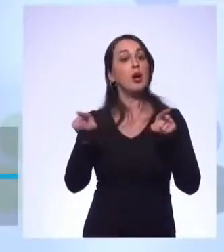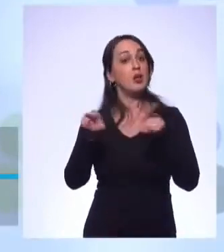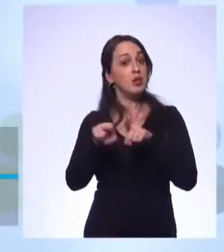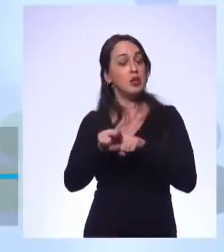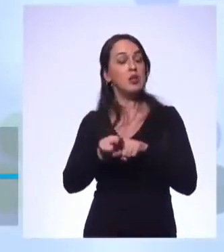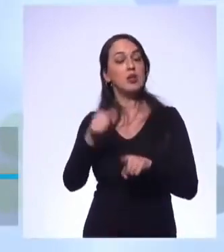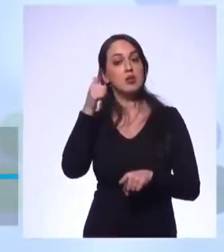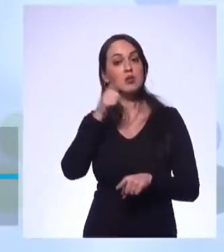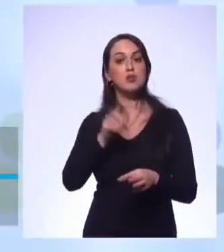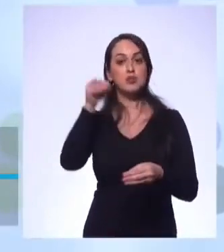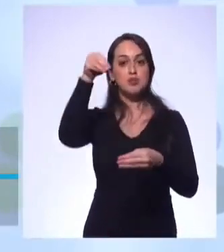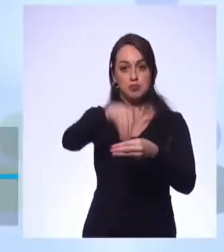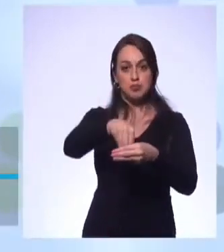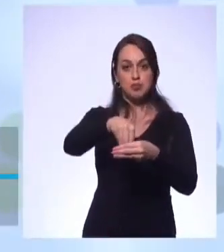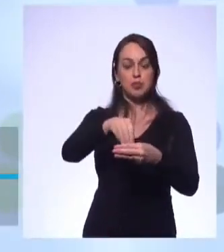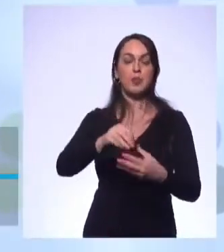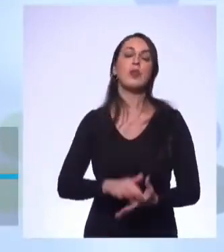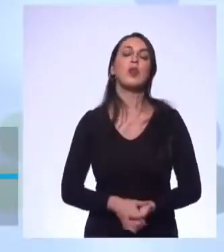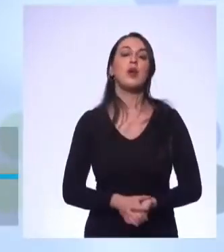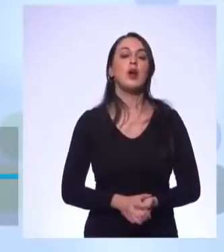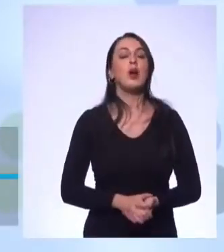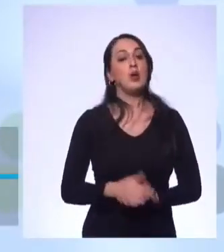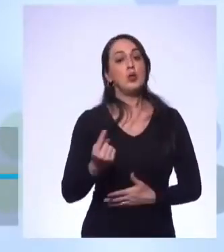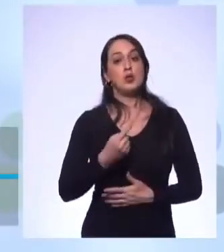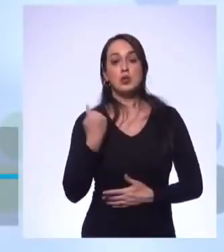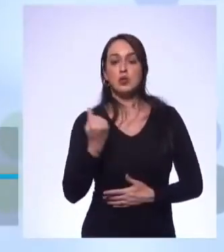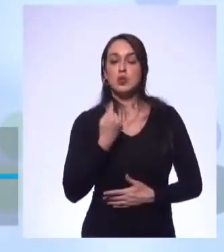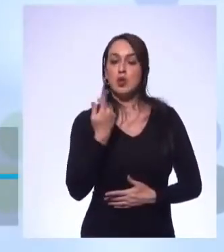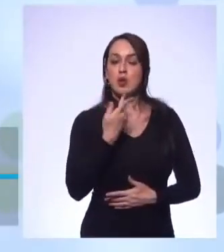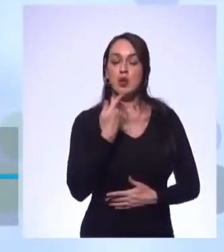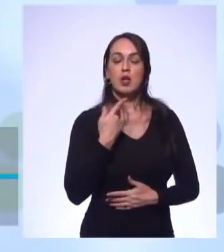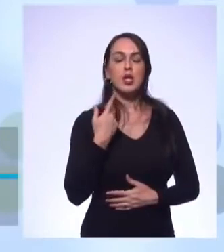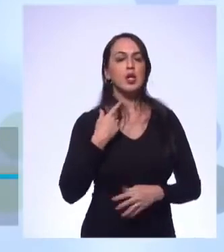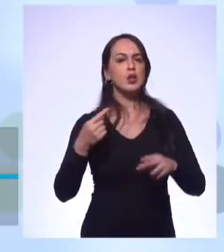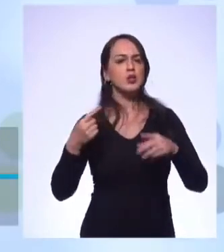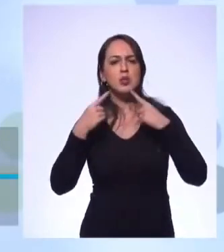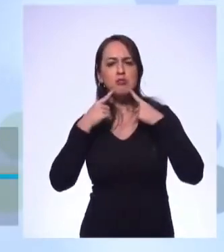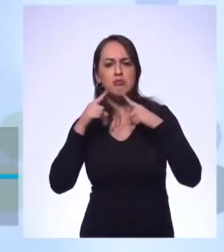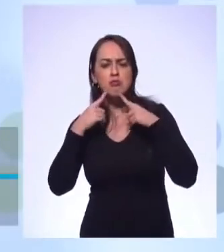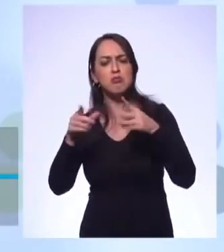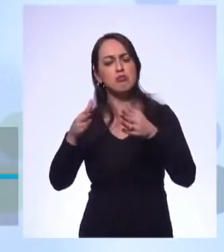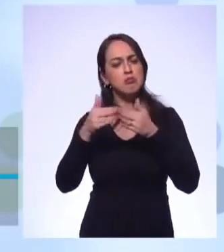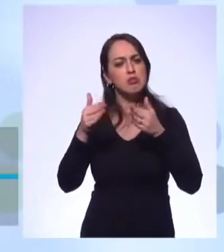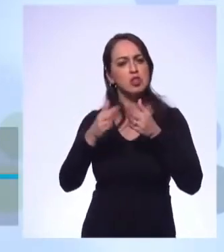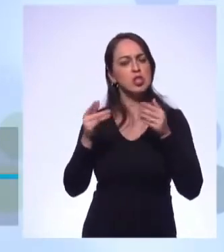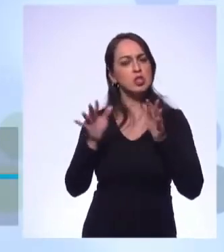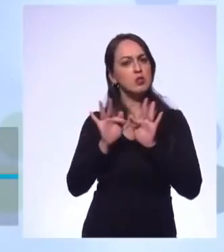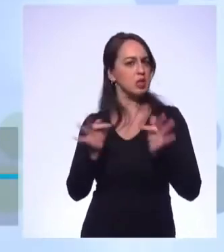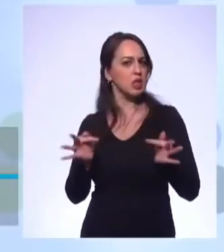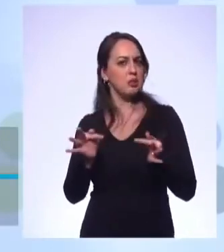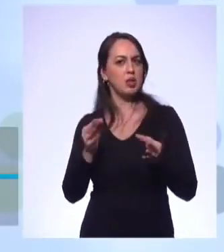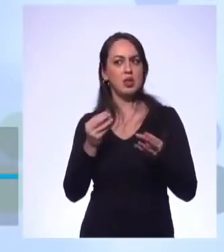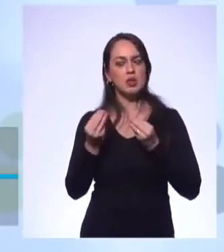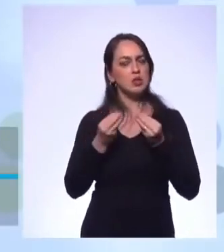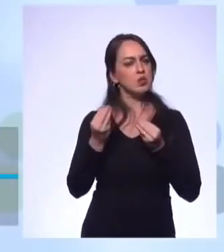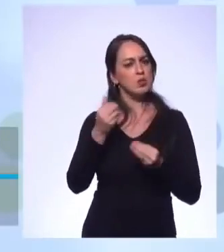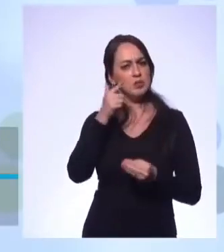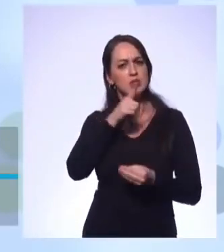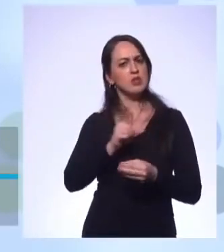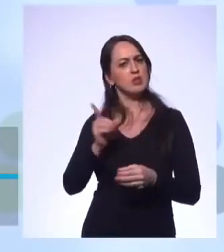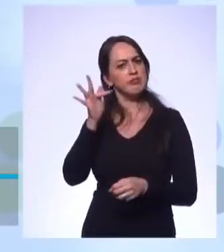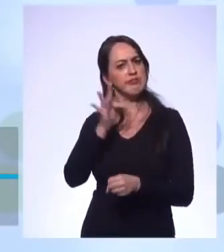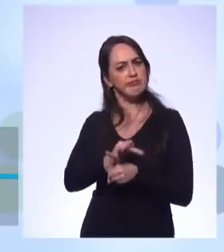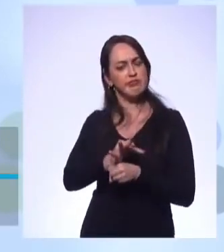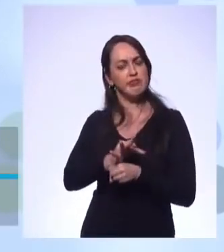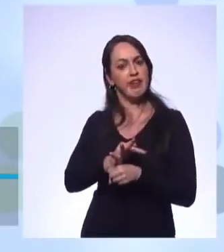seja, a gente está falando de reivindicações simples, mas constroem, às vezes, olha, eu queria ter direito a ter férias, as pessoas não têm férias. Hoje